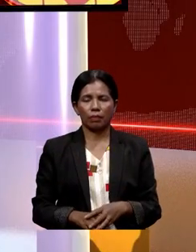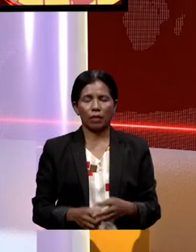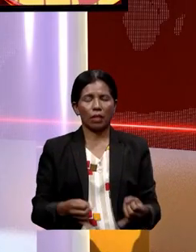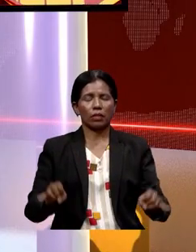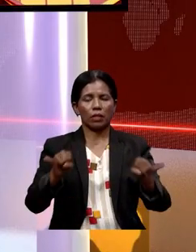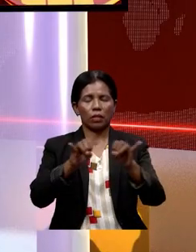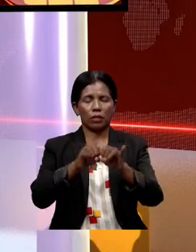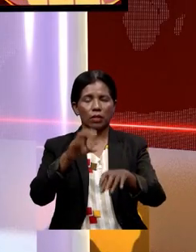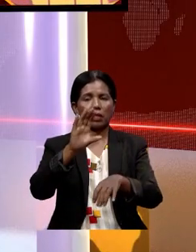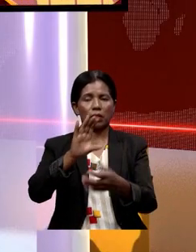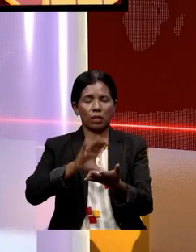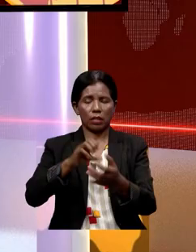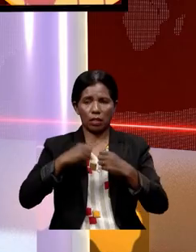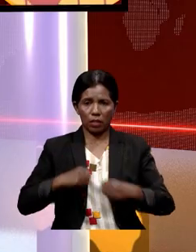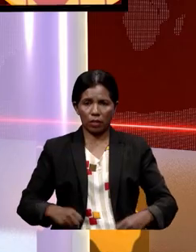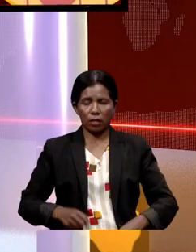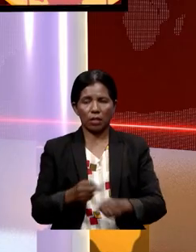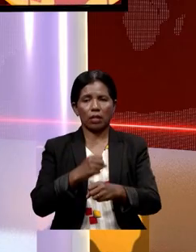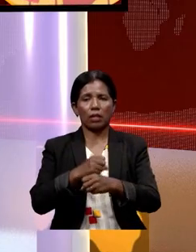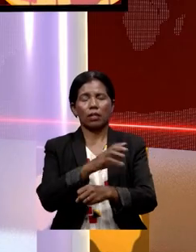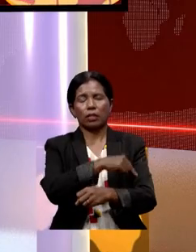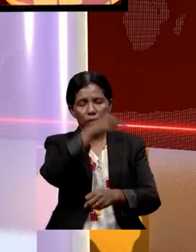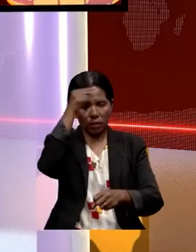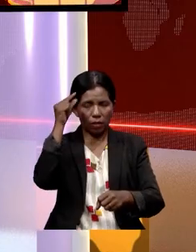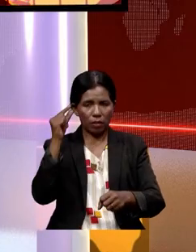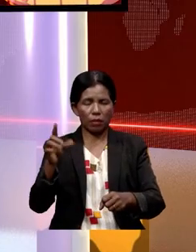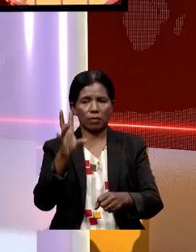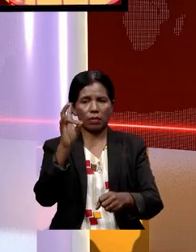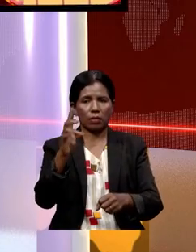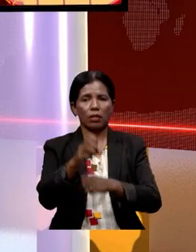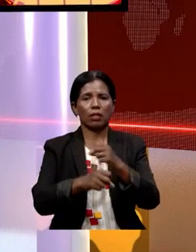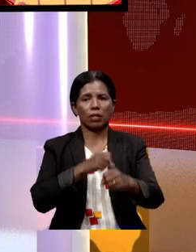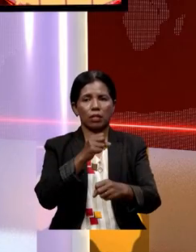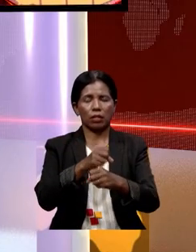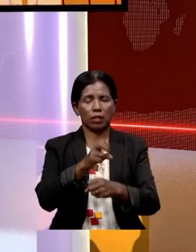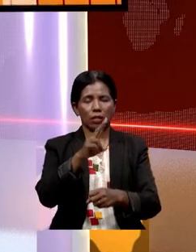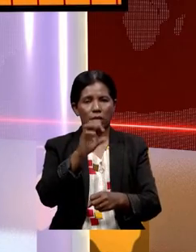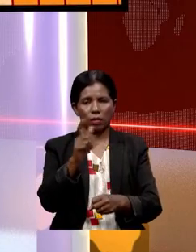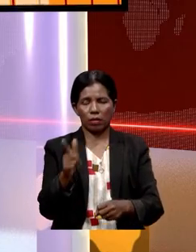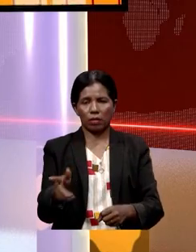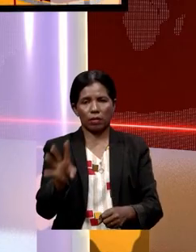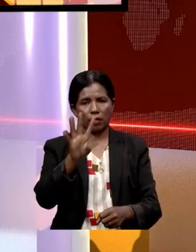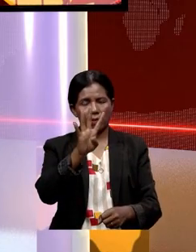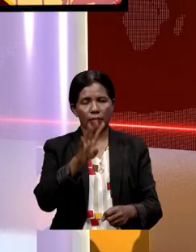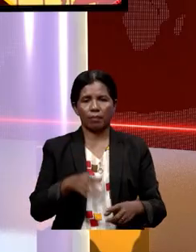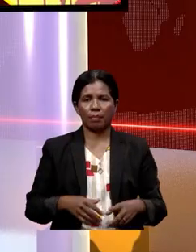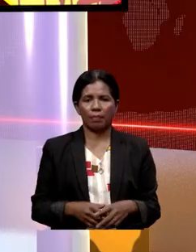Instituto de Ciência da Saúde realiza a cerimônia judicium badalahitu ano letivo tinanrihun rua Runuluresinhat.